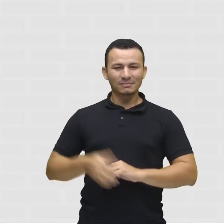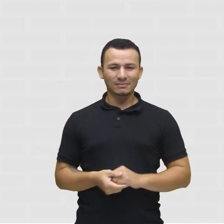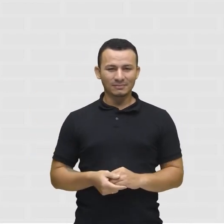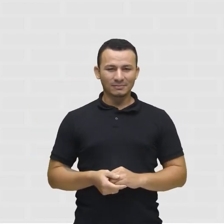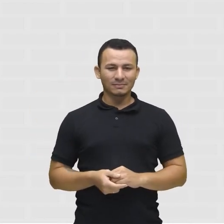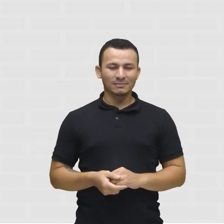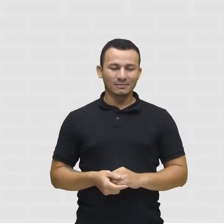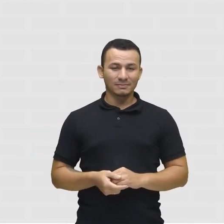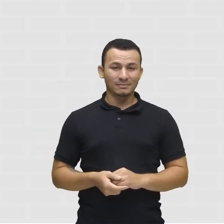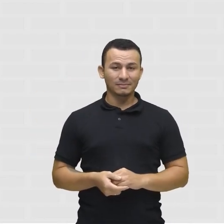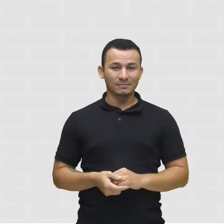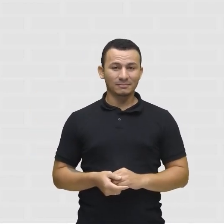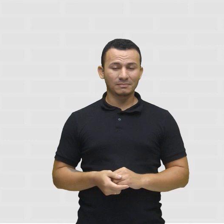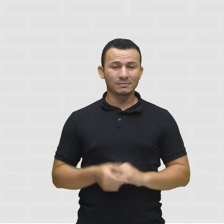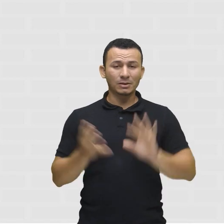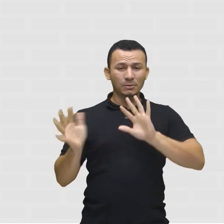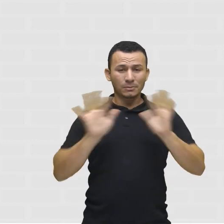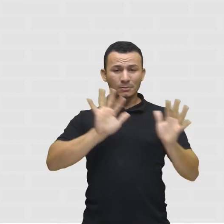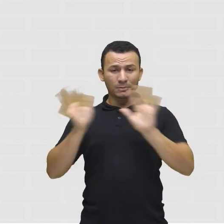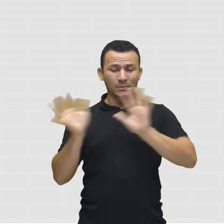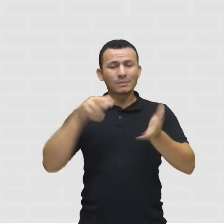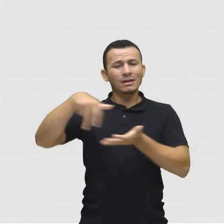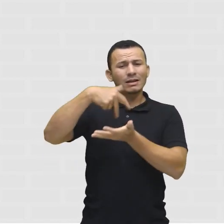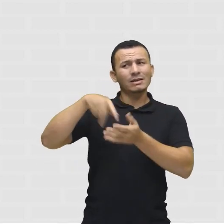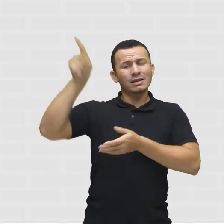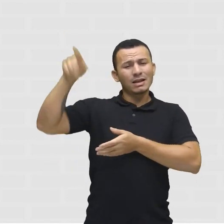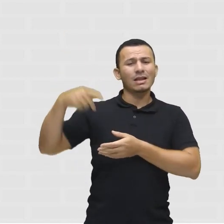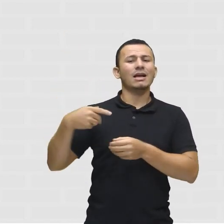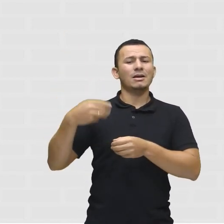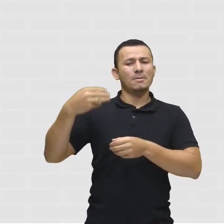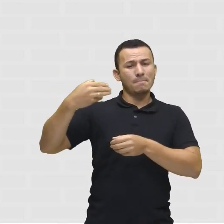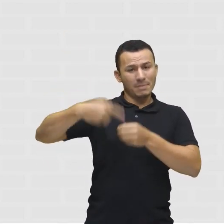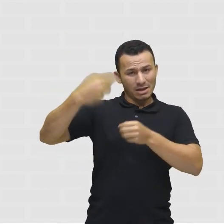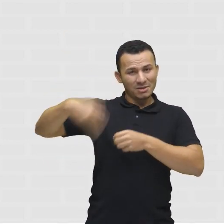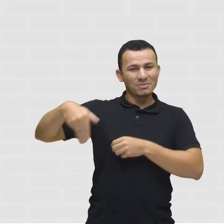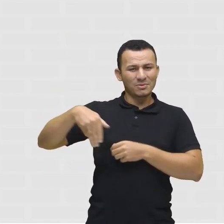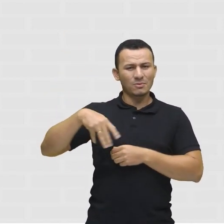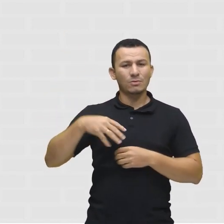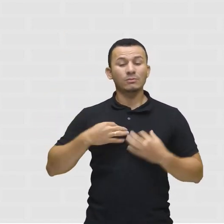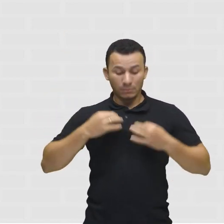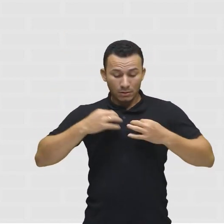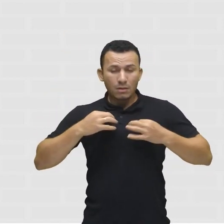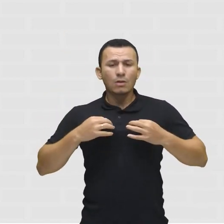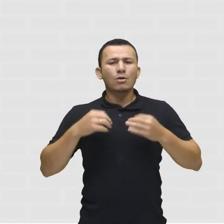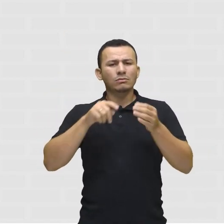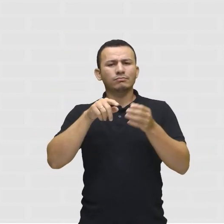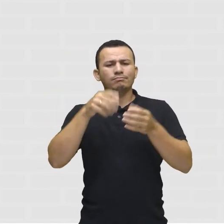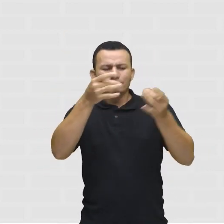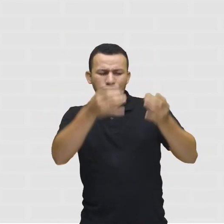Então, aí essa imagem é da ciranda de Manacapuru. Observe os trajes, tá, da bailarina.